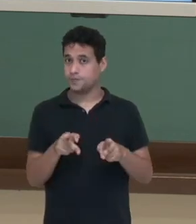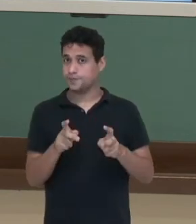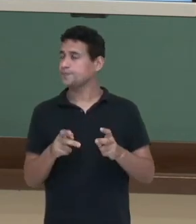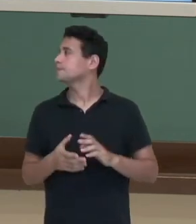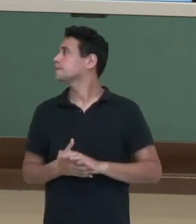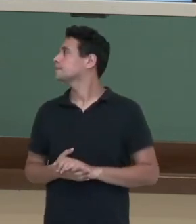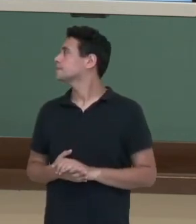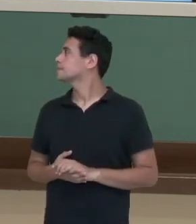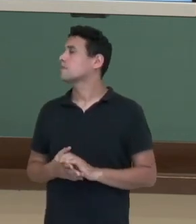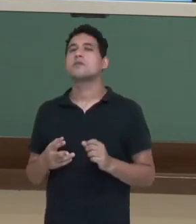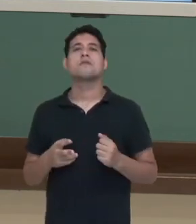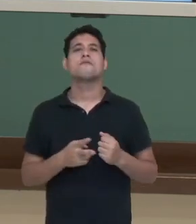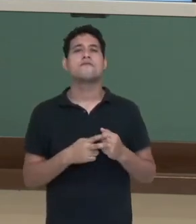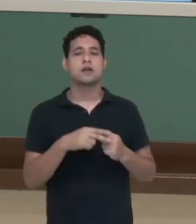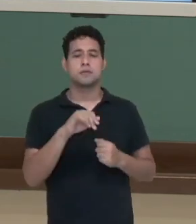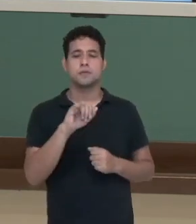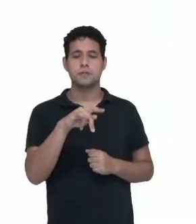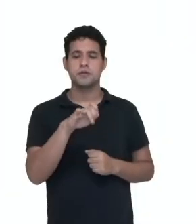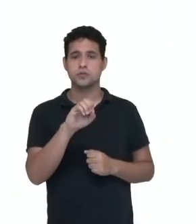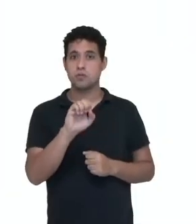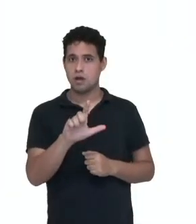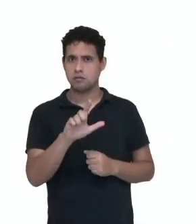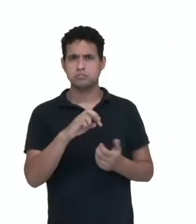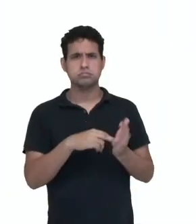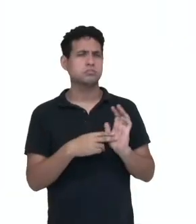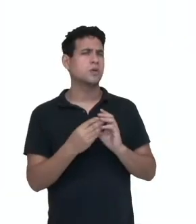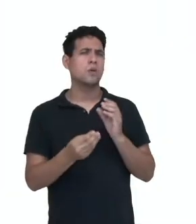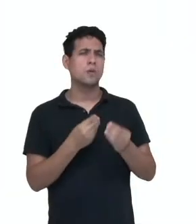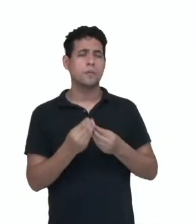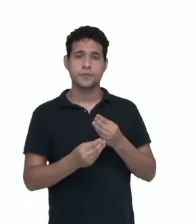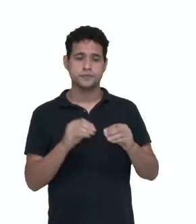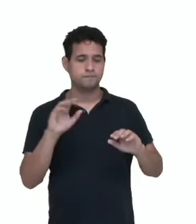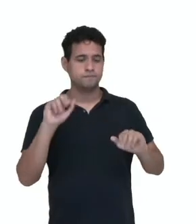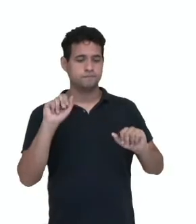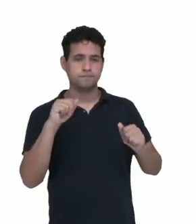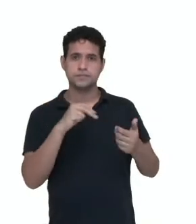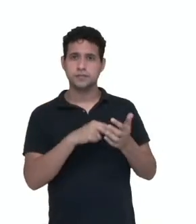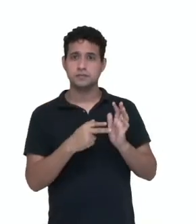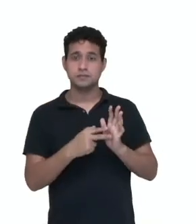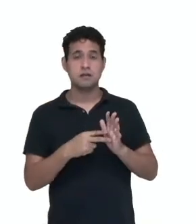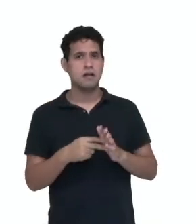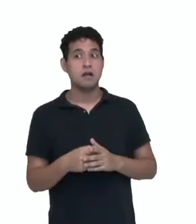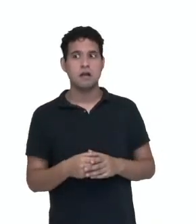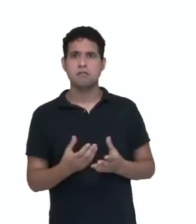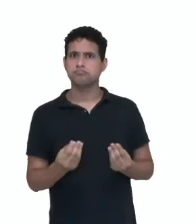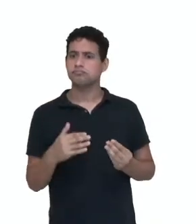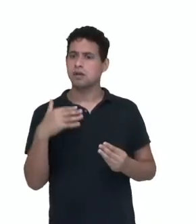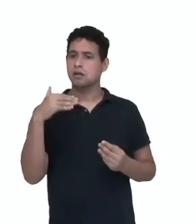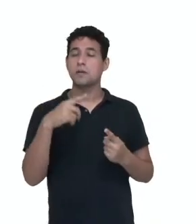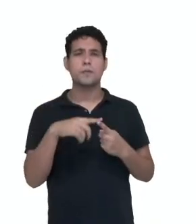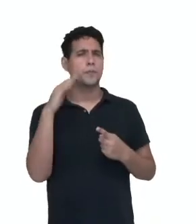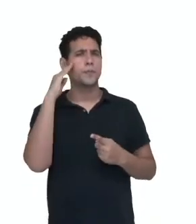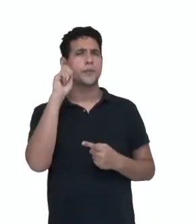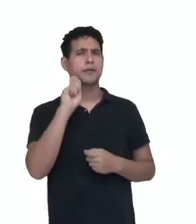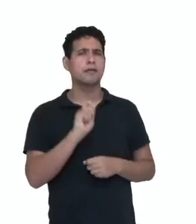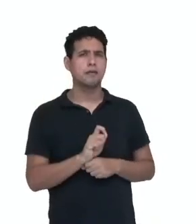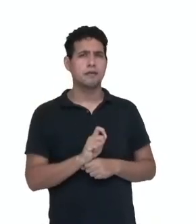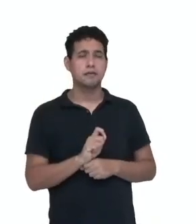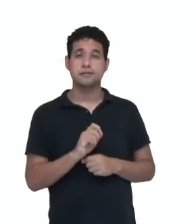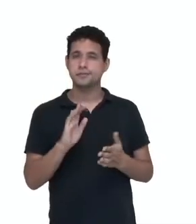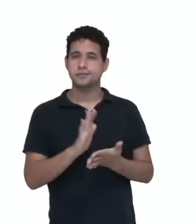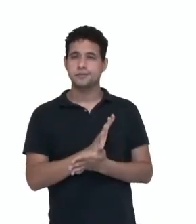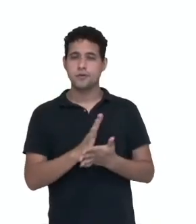los verbos impersonales. Conocidos como verbos impersonales en español son bastante raros, consiste principalmente en